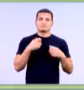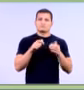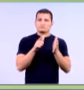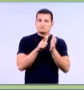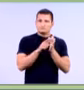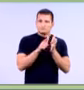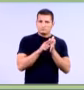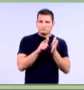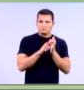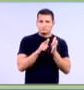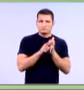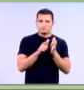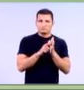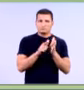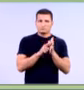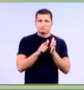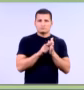papel